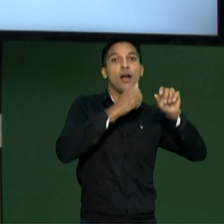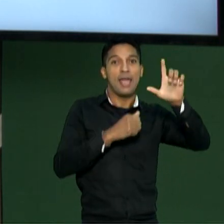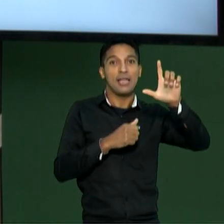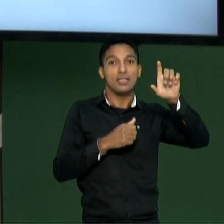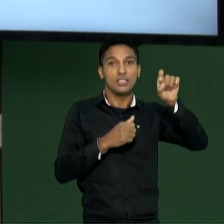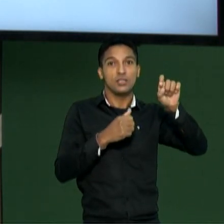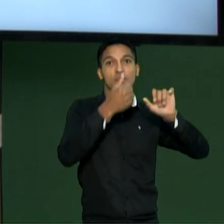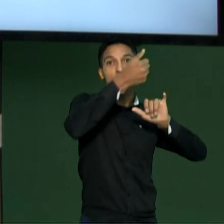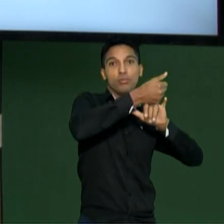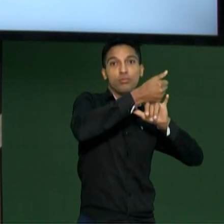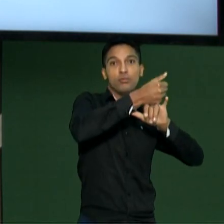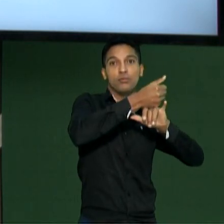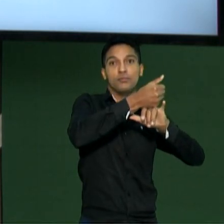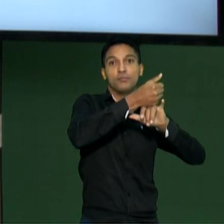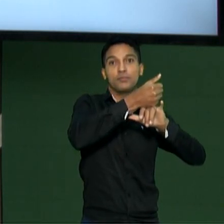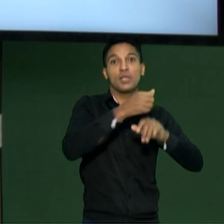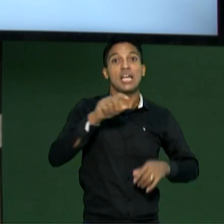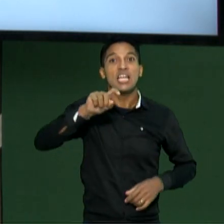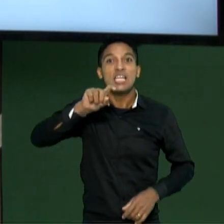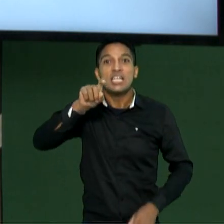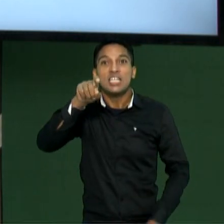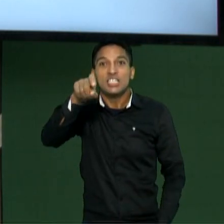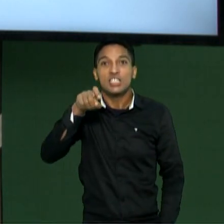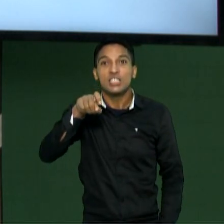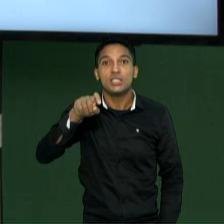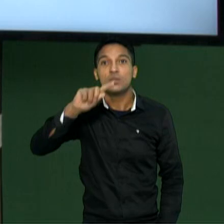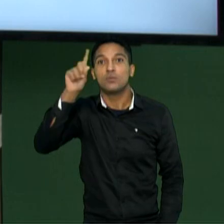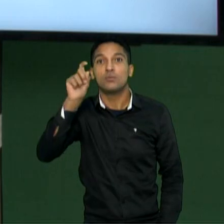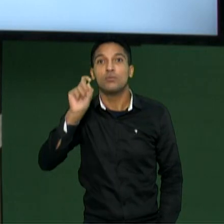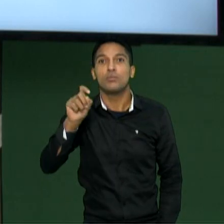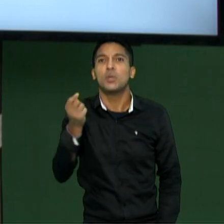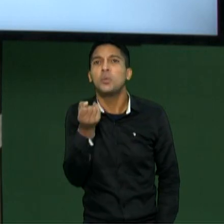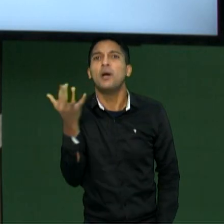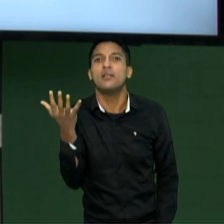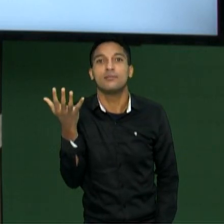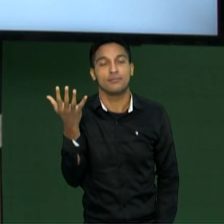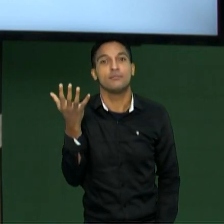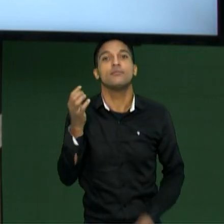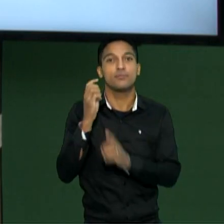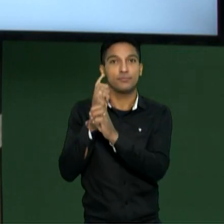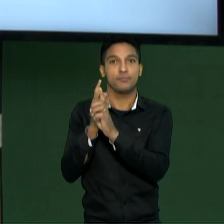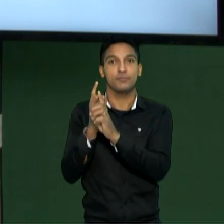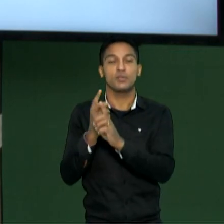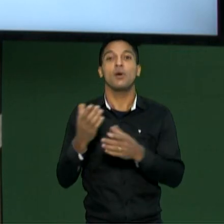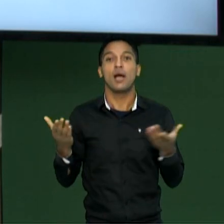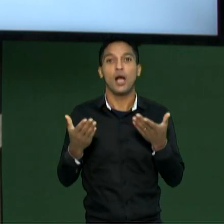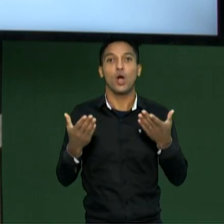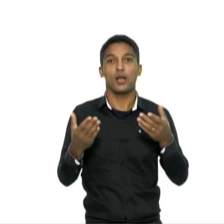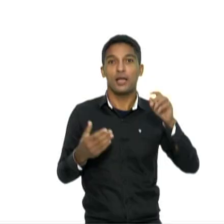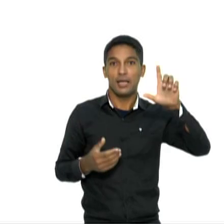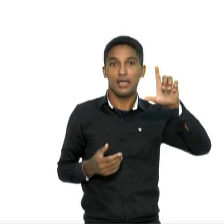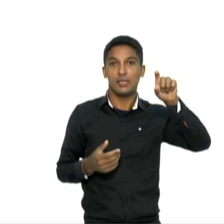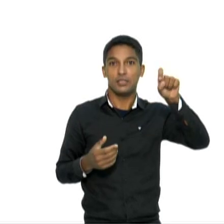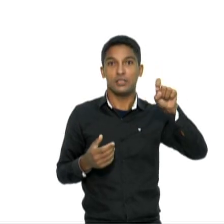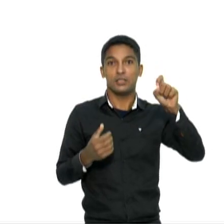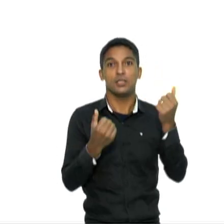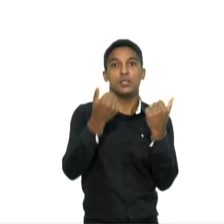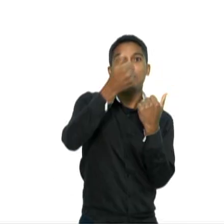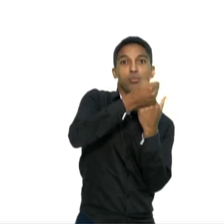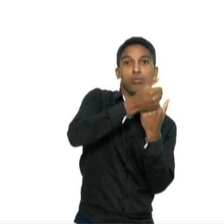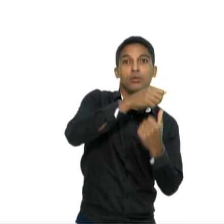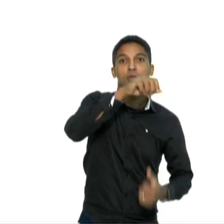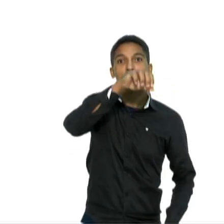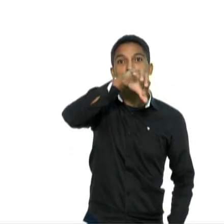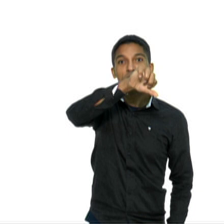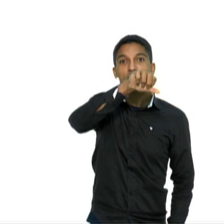de x, eu vou descobrir o número de espectadores fazendo isso. Então, substituindo, né, o L de x por 950,